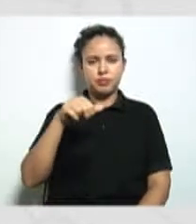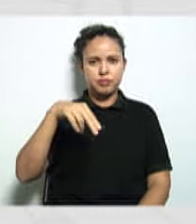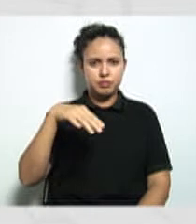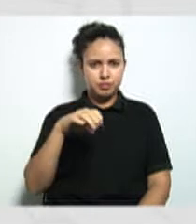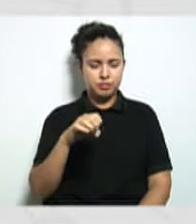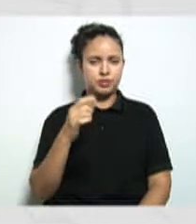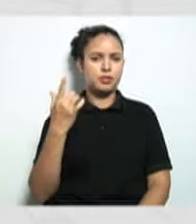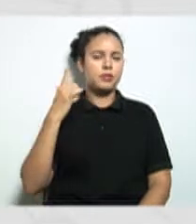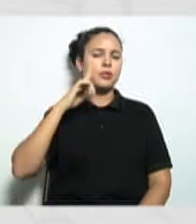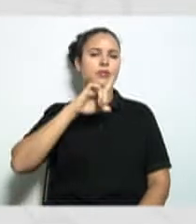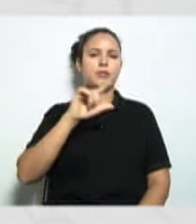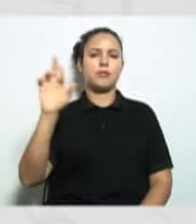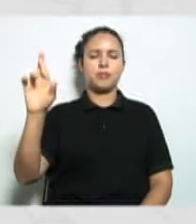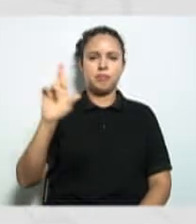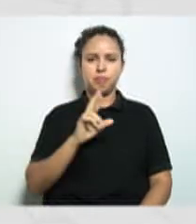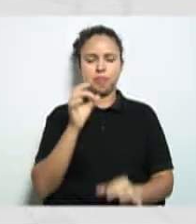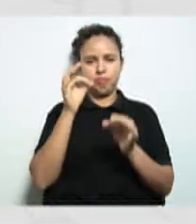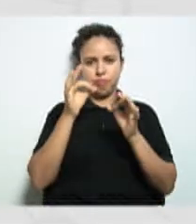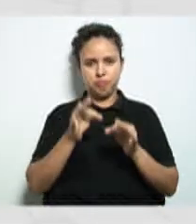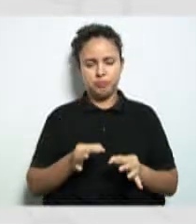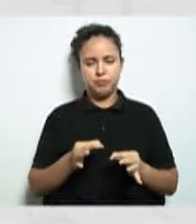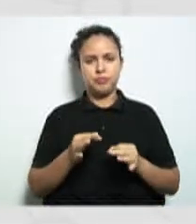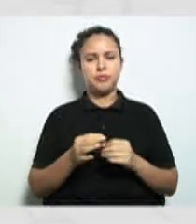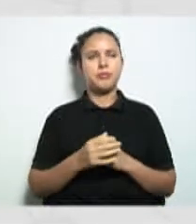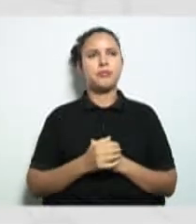né? Então, também